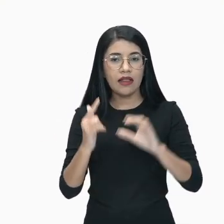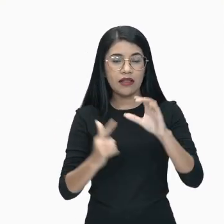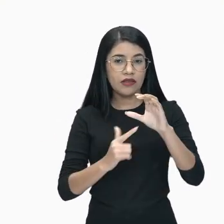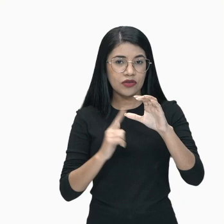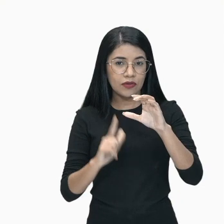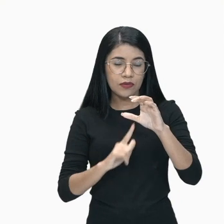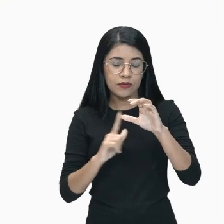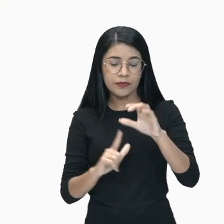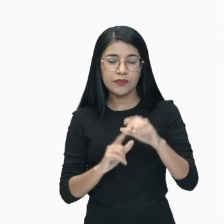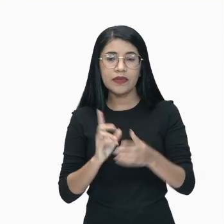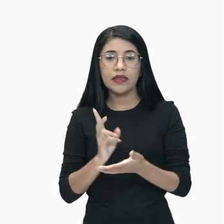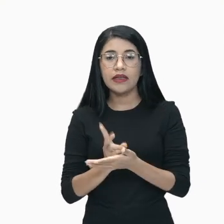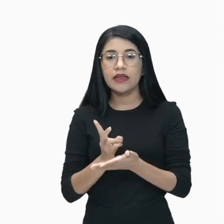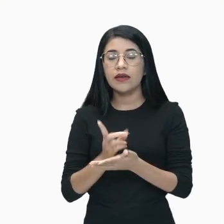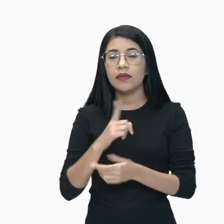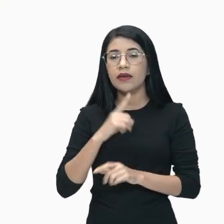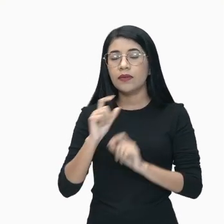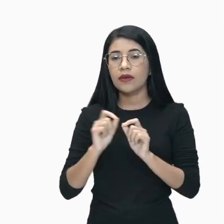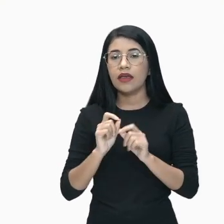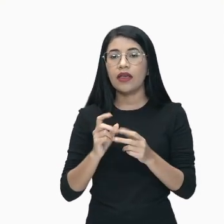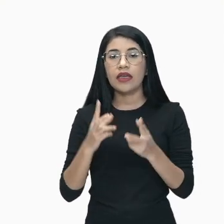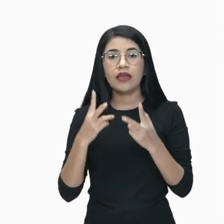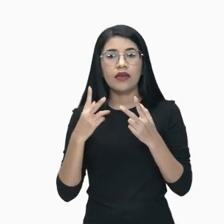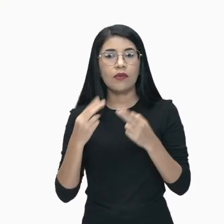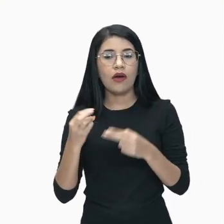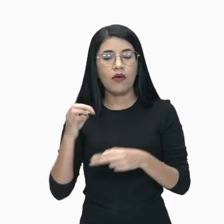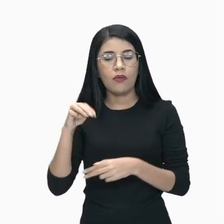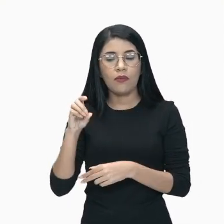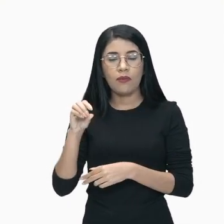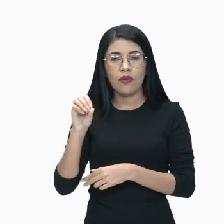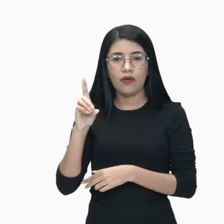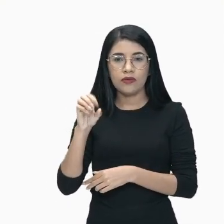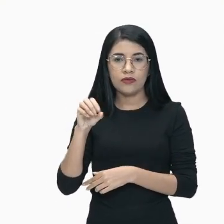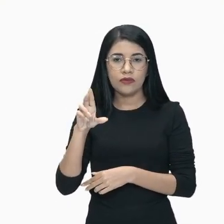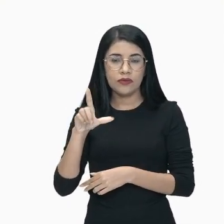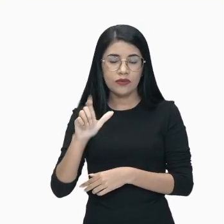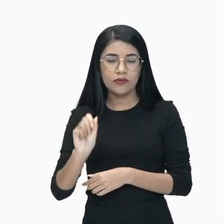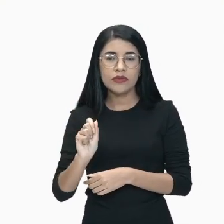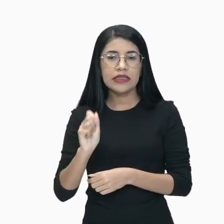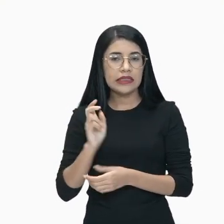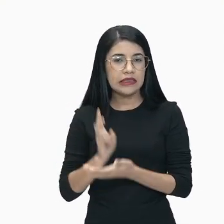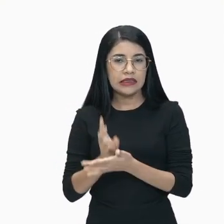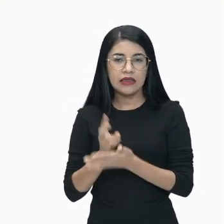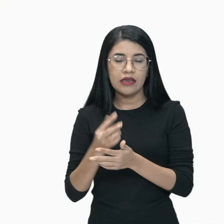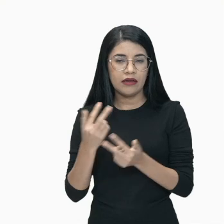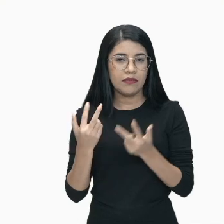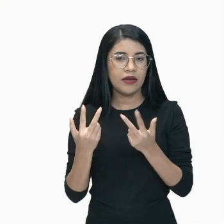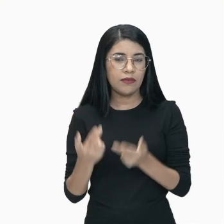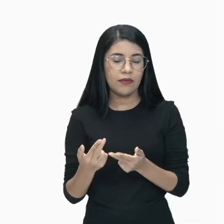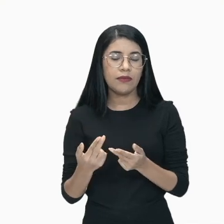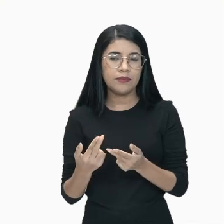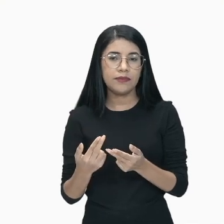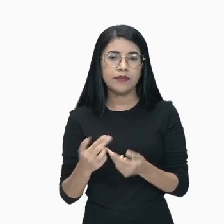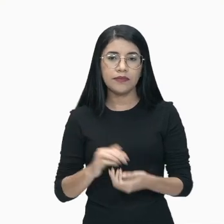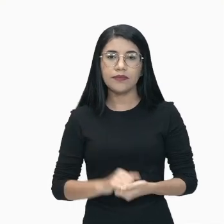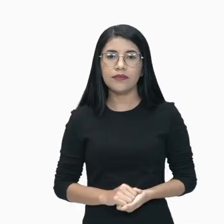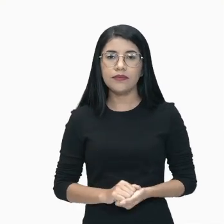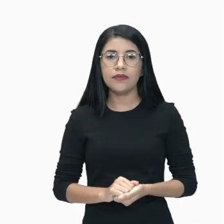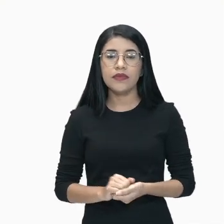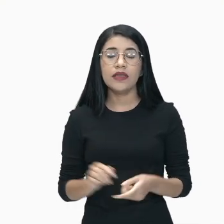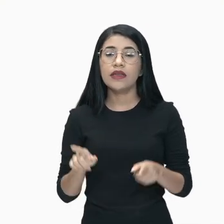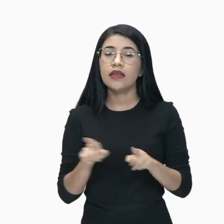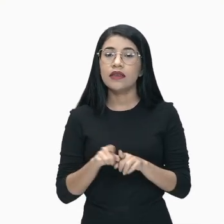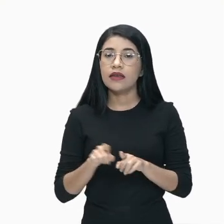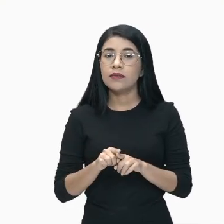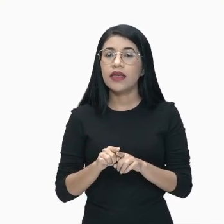Elas sempre terão o mesmo módulo, sempre, não importa que situação for, terão o mesmo módulo. Elas terão